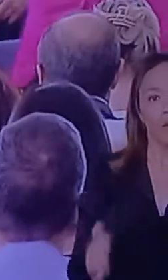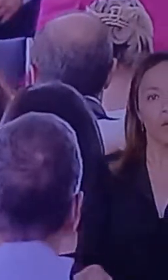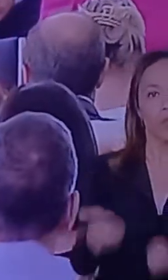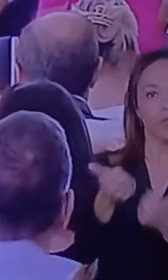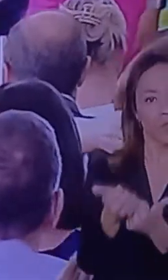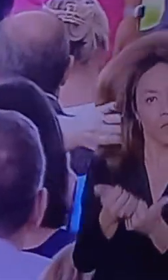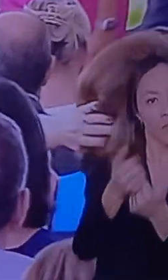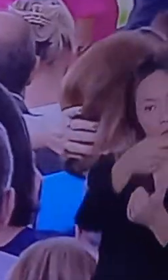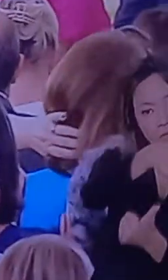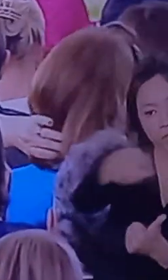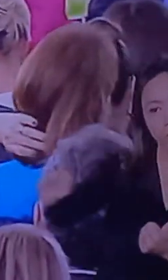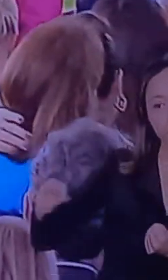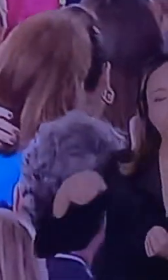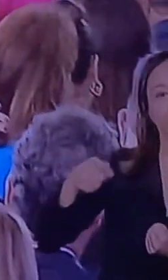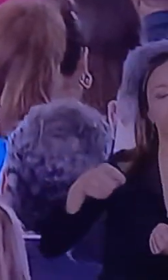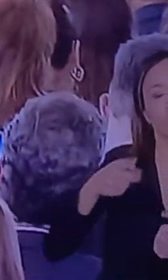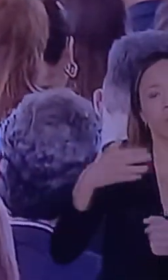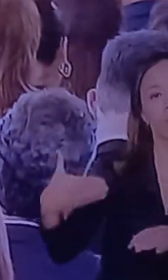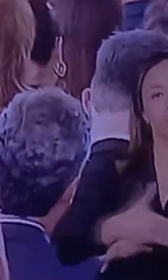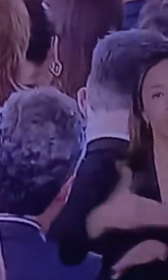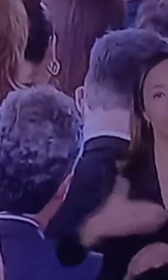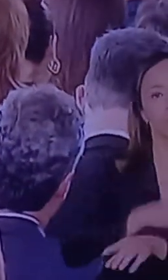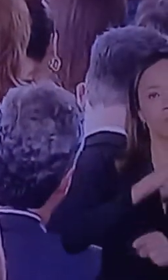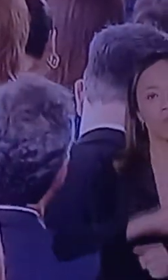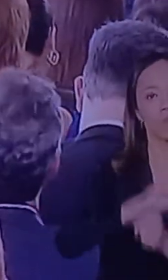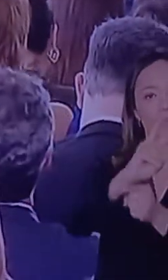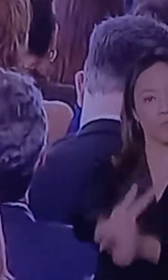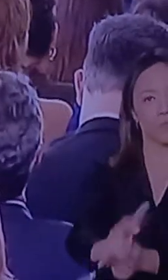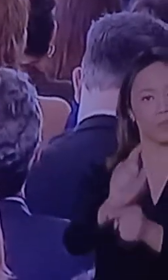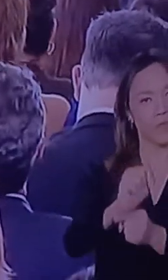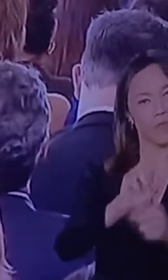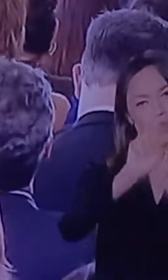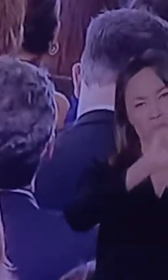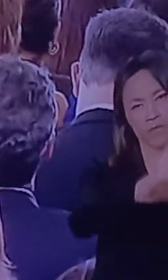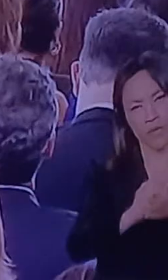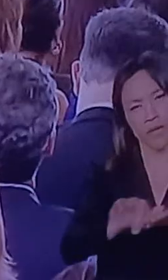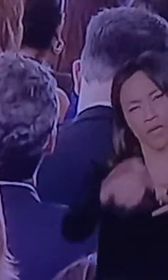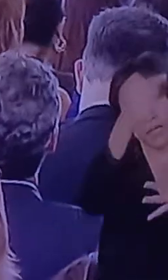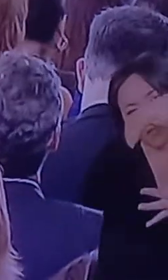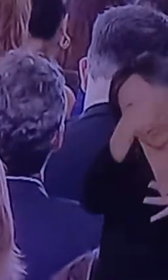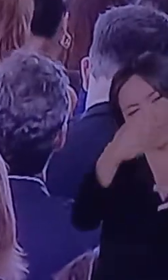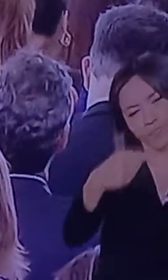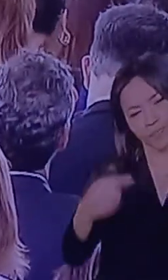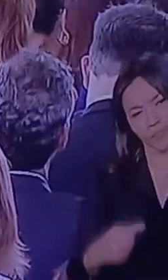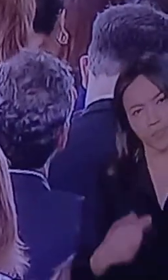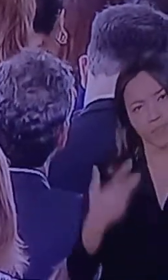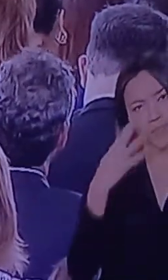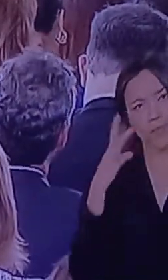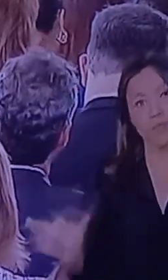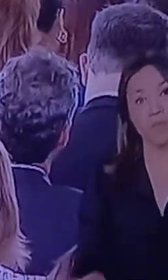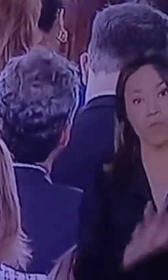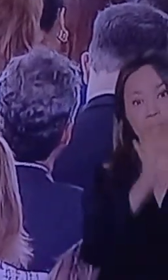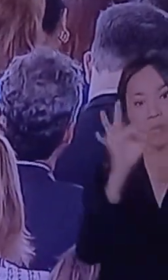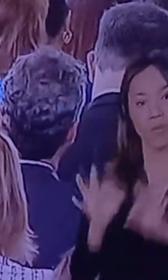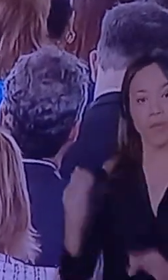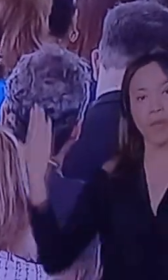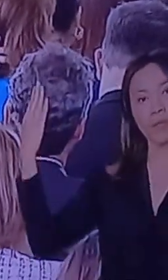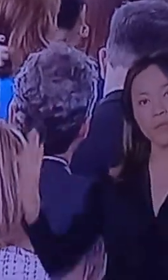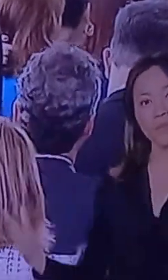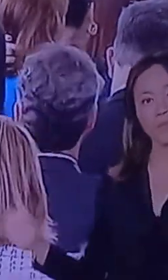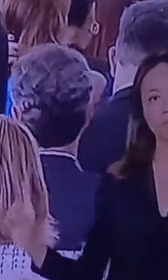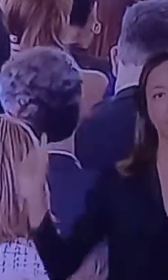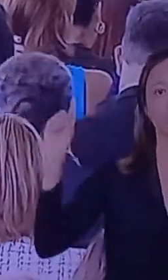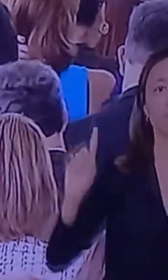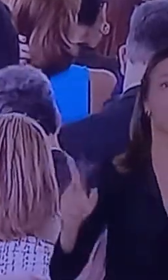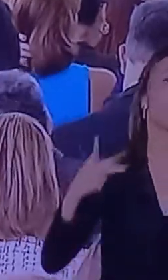aqui no país. Um conjunto de iniciativas. Vamos observar. Vamos acompanhar. Presidente da República, Luiz